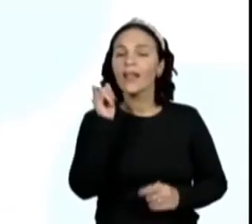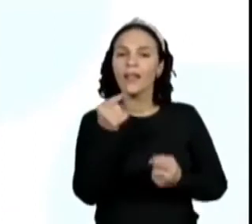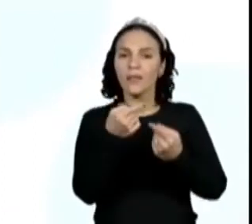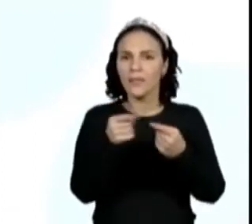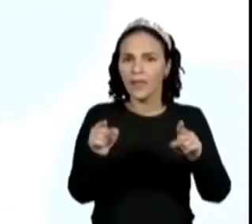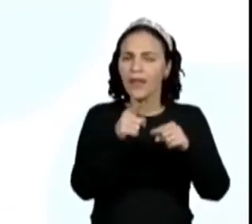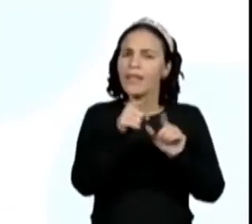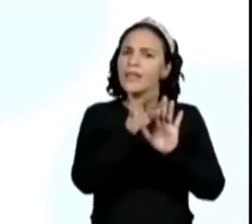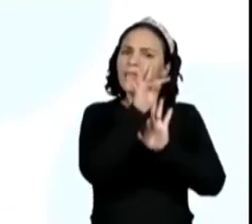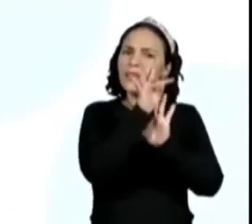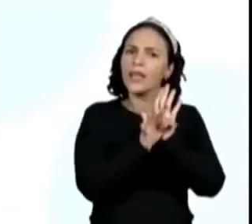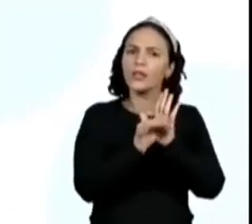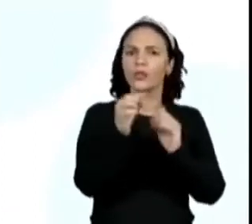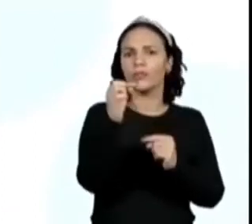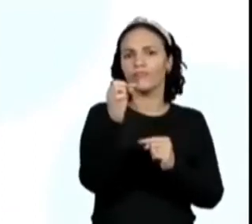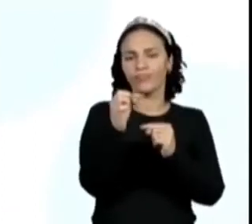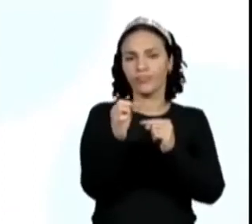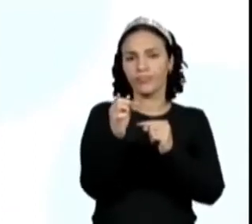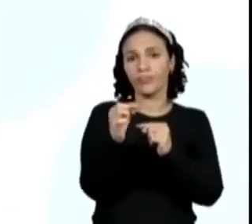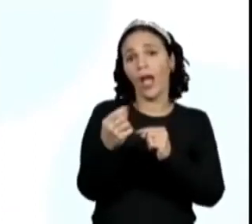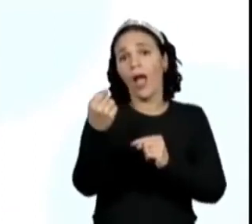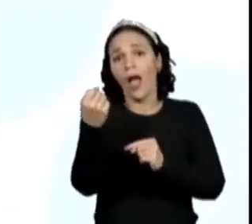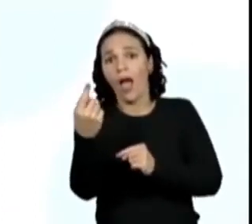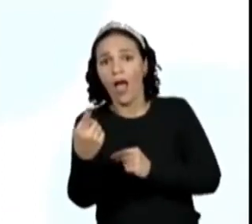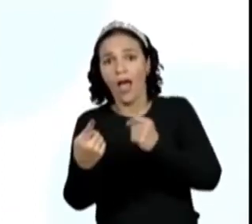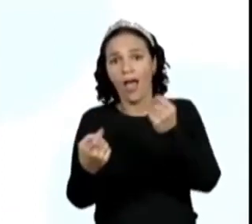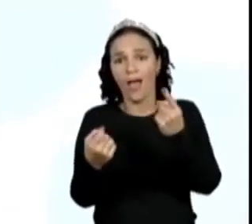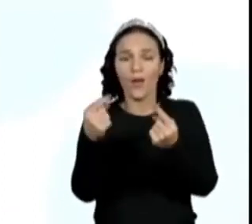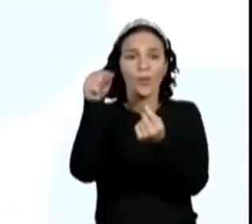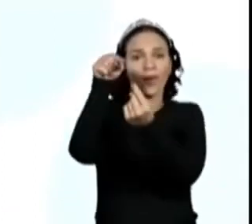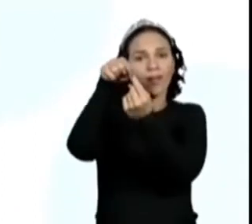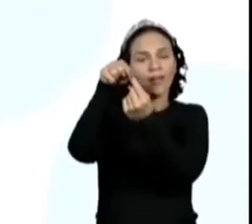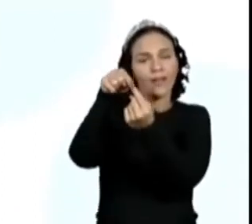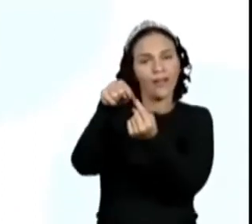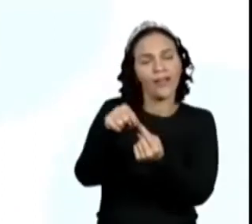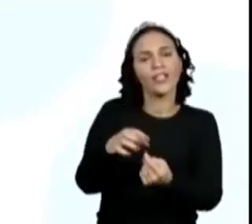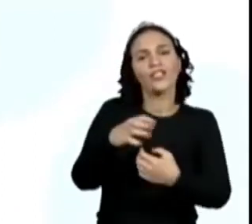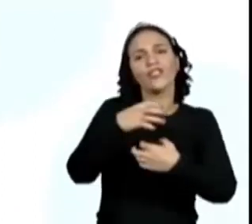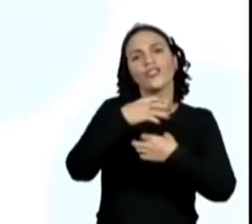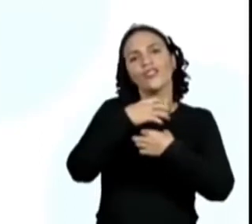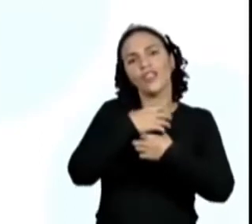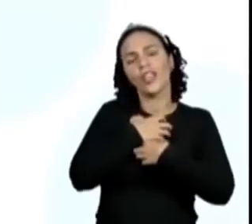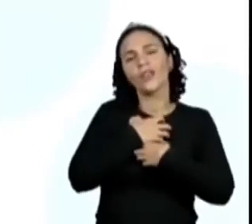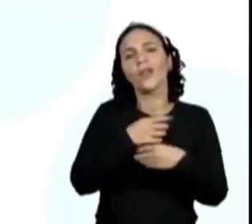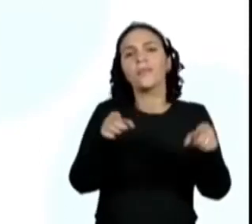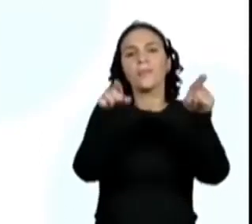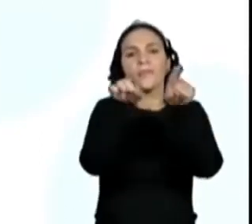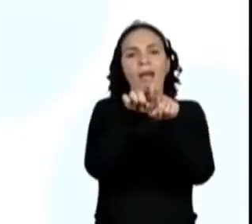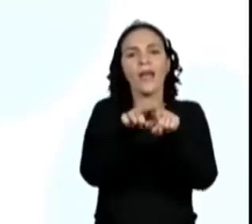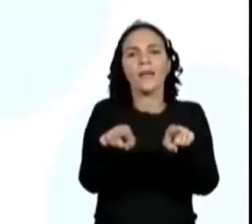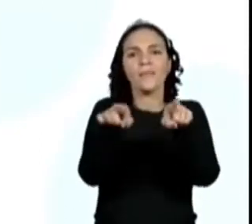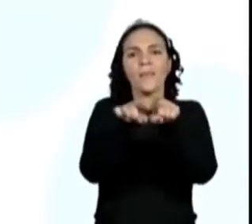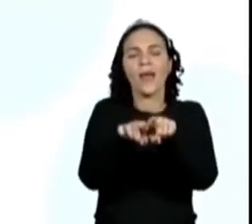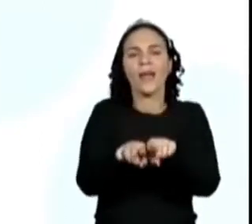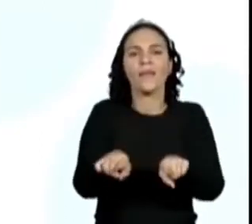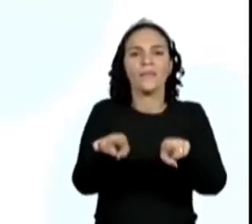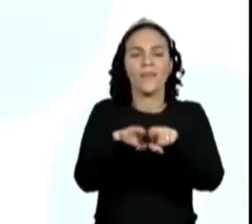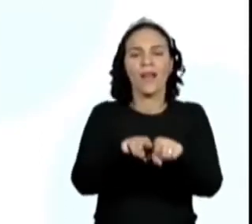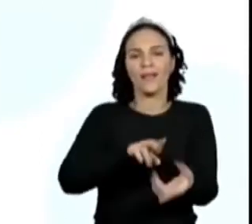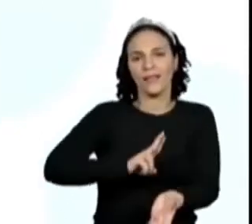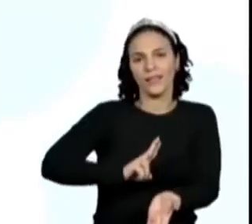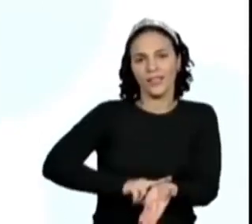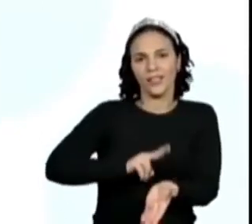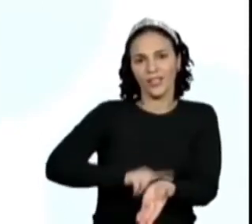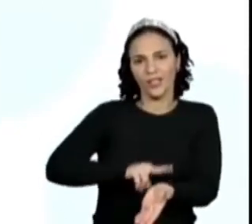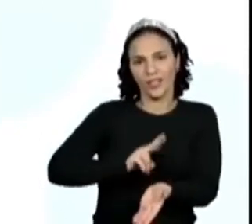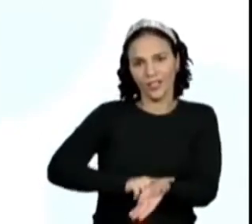são textos curtos, alguns rimados, com uma estrutura repetitiva que marca um ritmo, produzindo uma